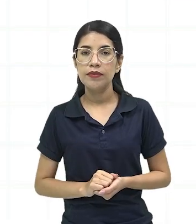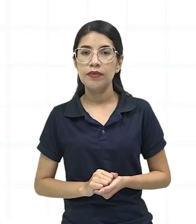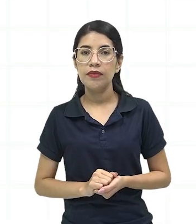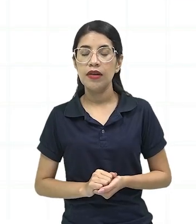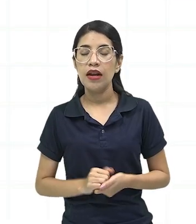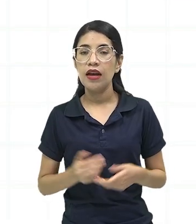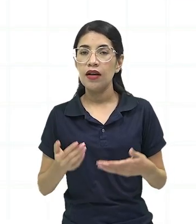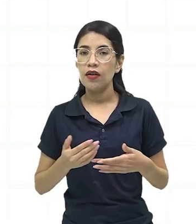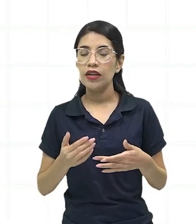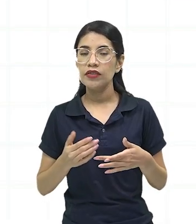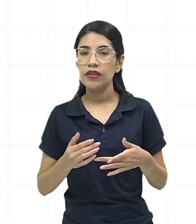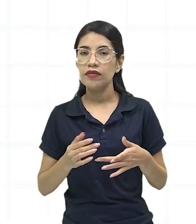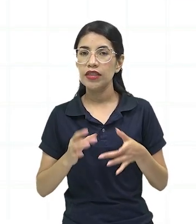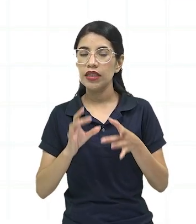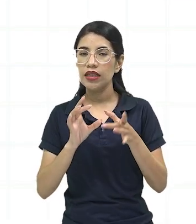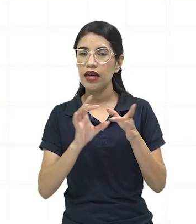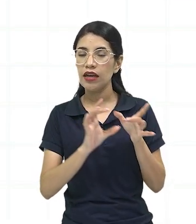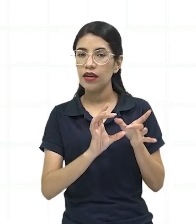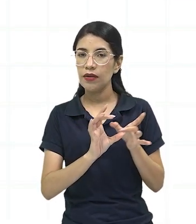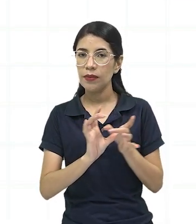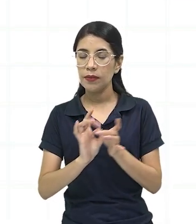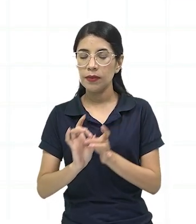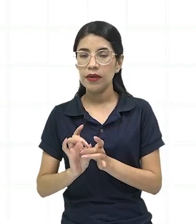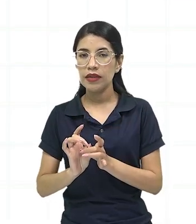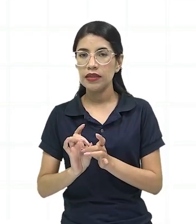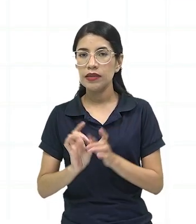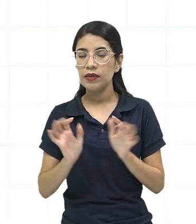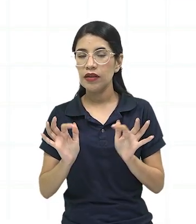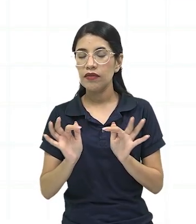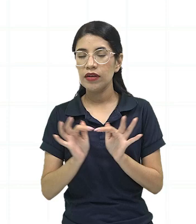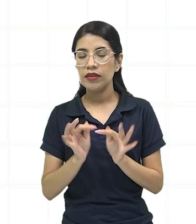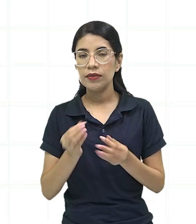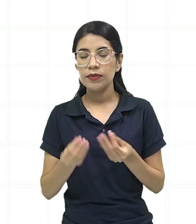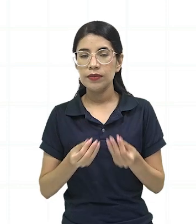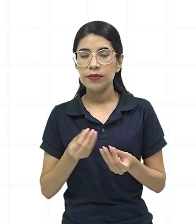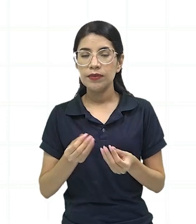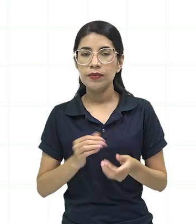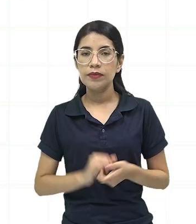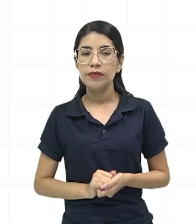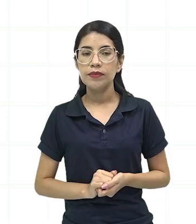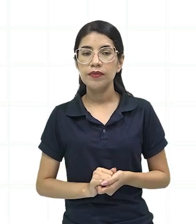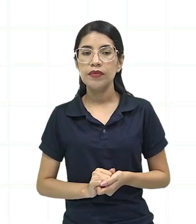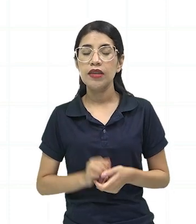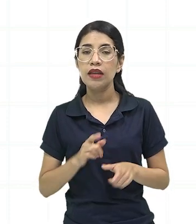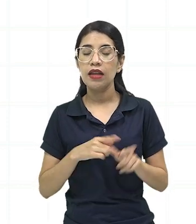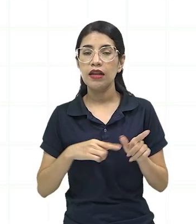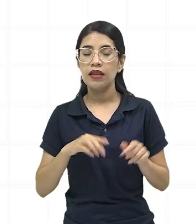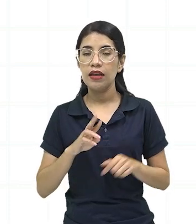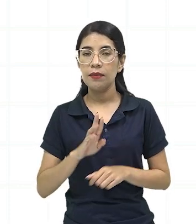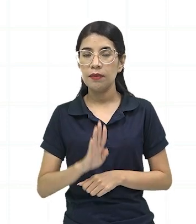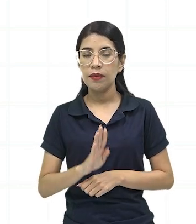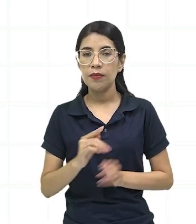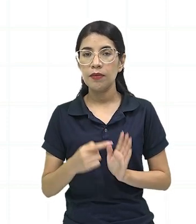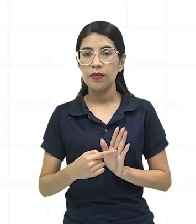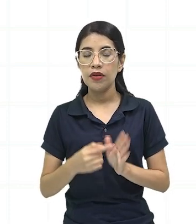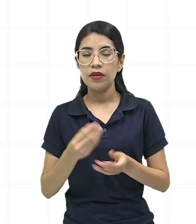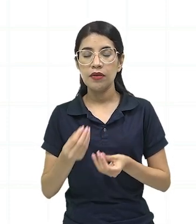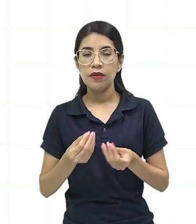a coesão desses enunciados? Vamos fazer a ligação? Na letra B, vem trazendo essa